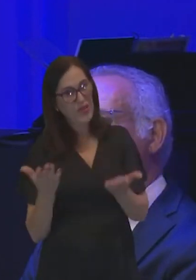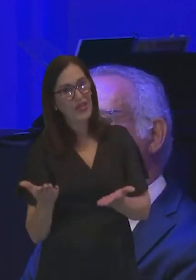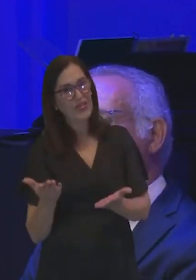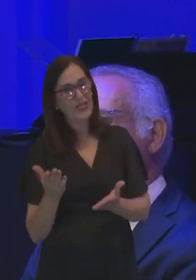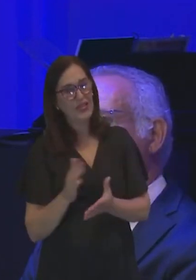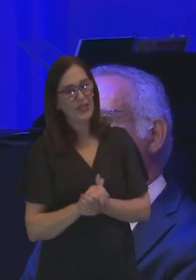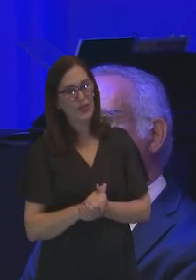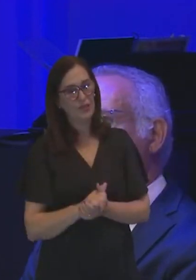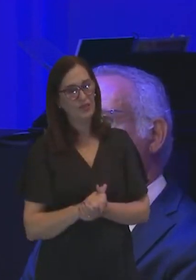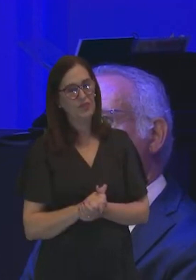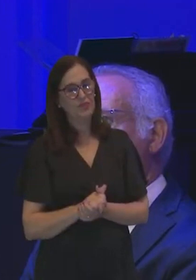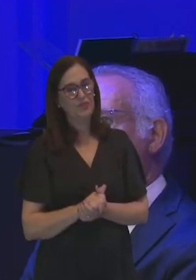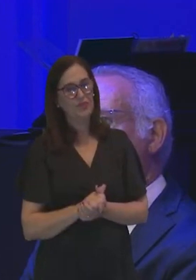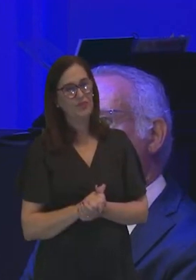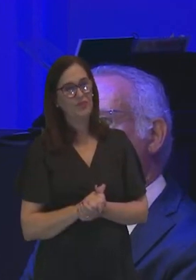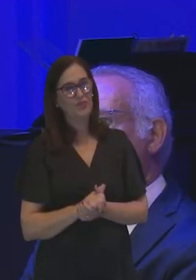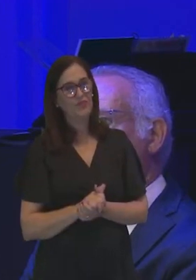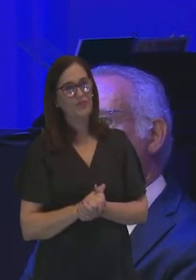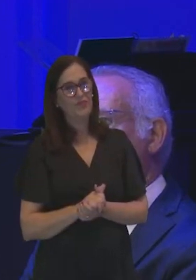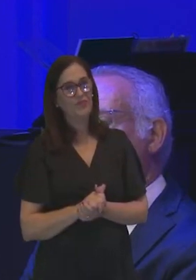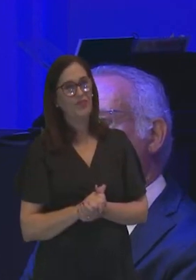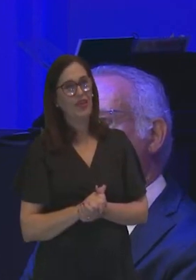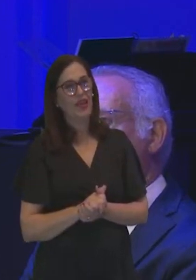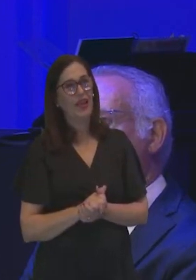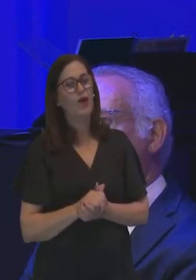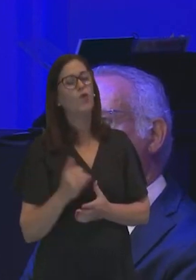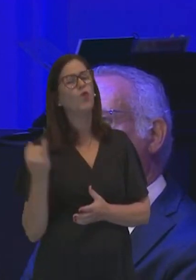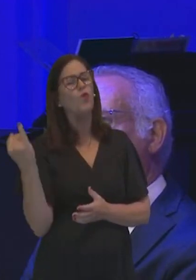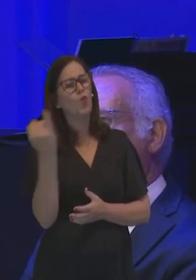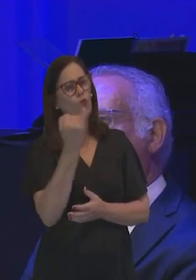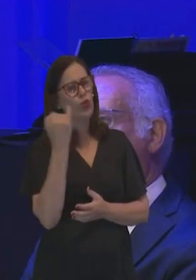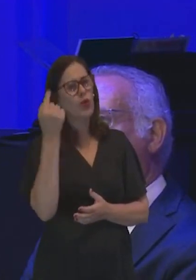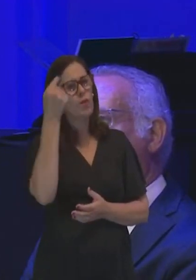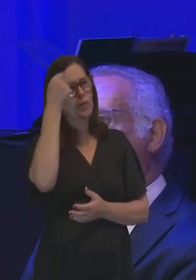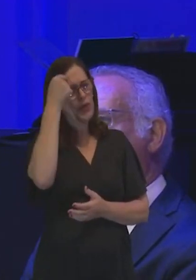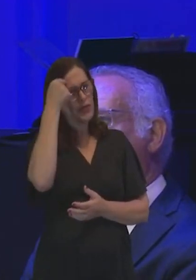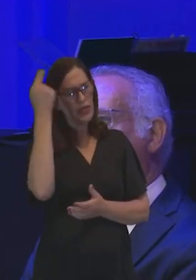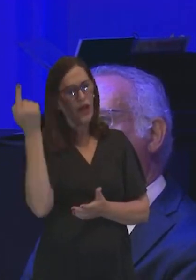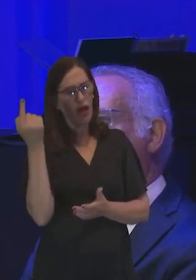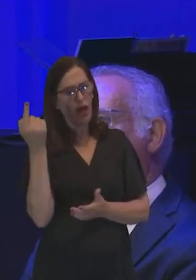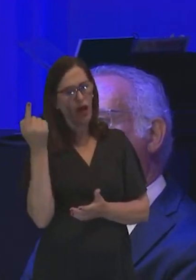está. Muito precioso, amados, pensarmos nisso.